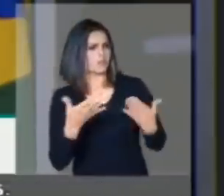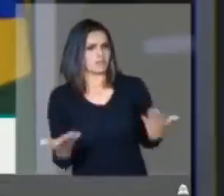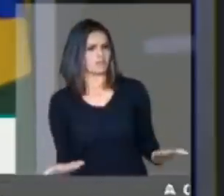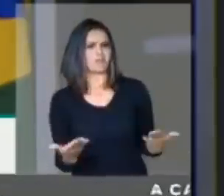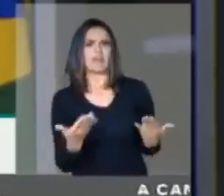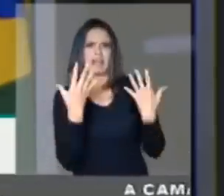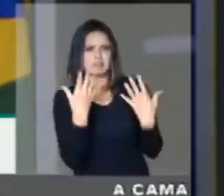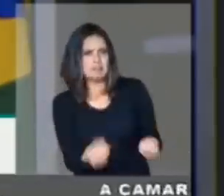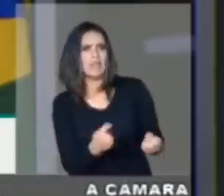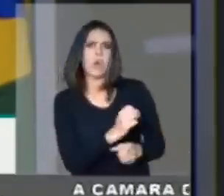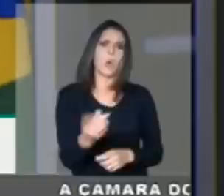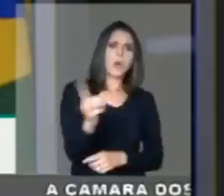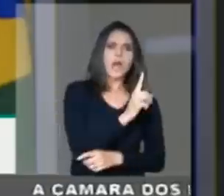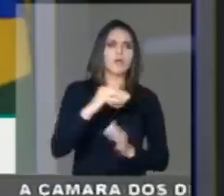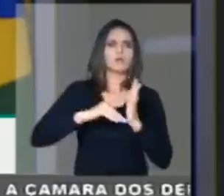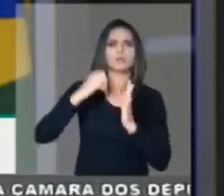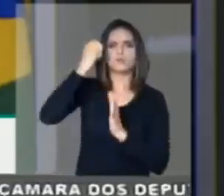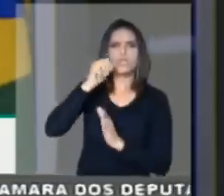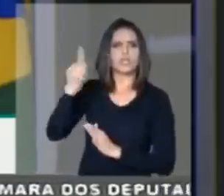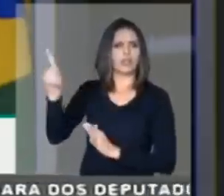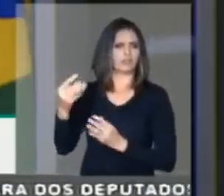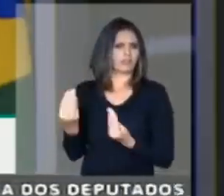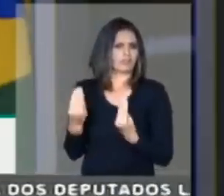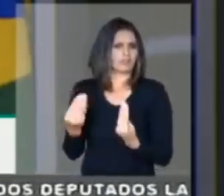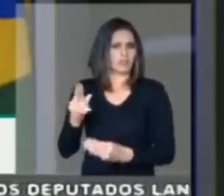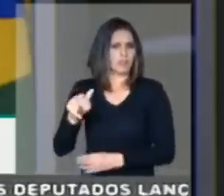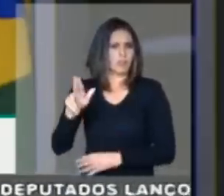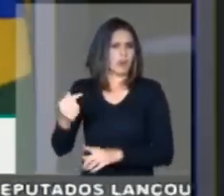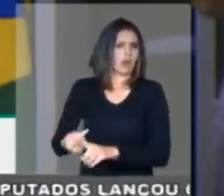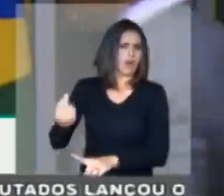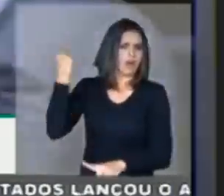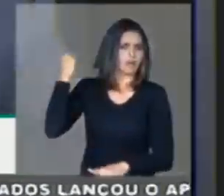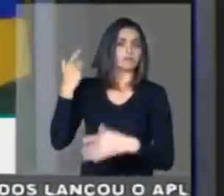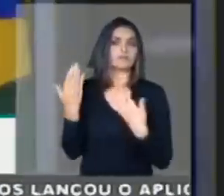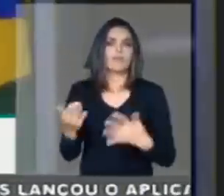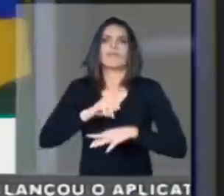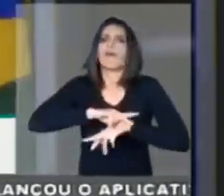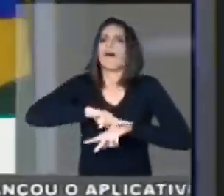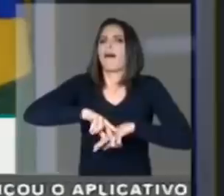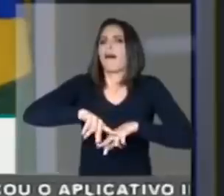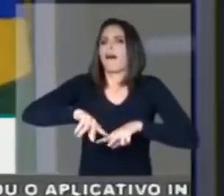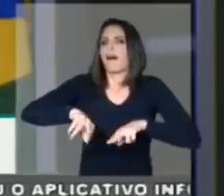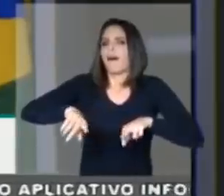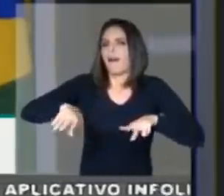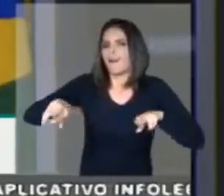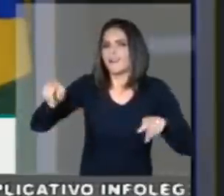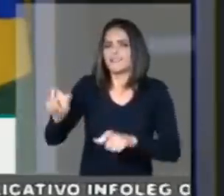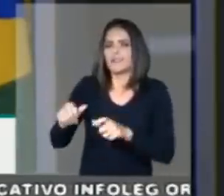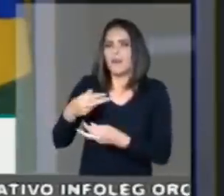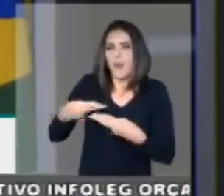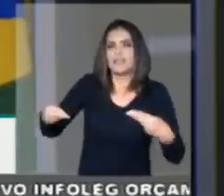de admissibilidade no Senado Federal, coisa que não havia acontecido em julgamentos passados. Enfim, da mesma maneira eu rogo para que